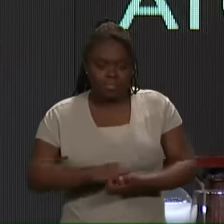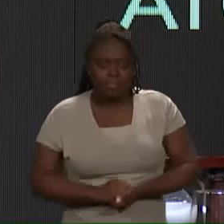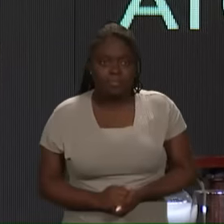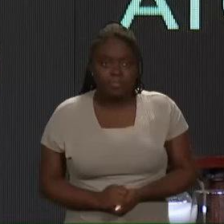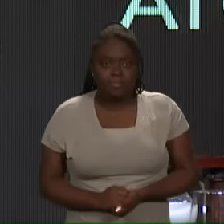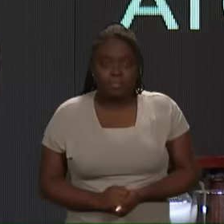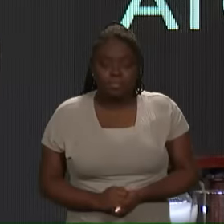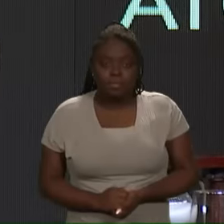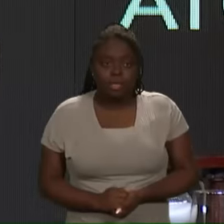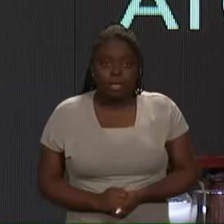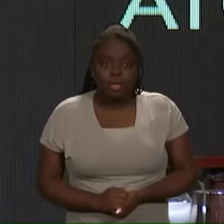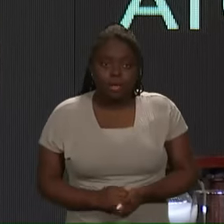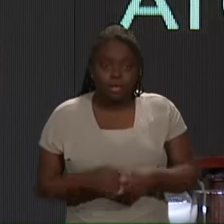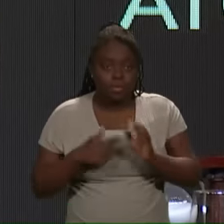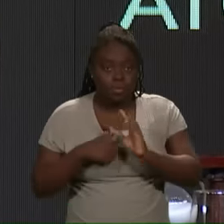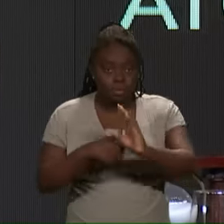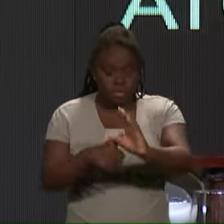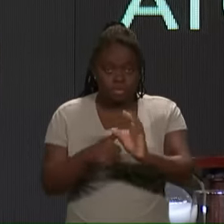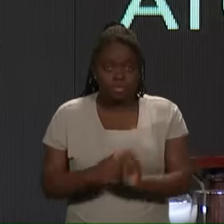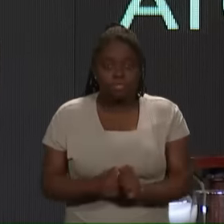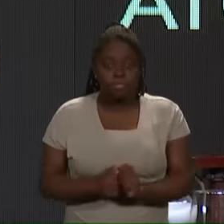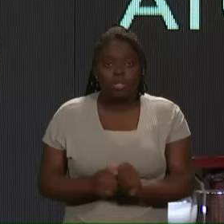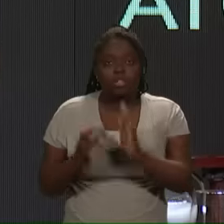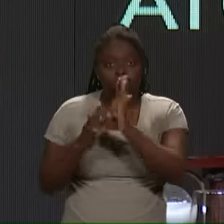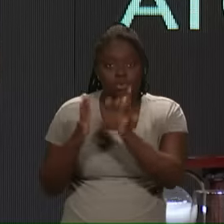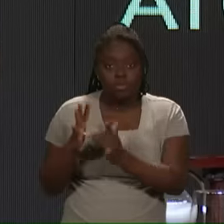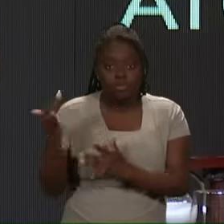O cristão, o Senhor disse: se o filho vos libertar,